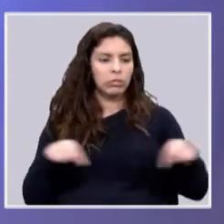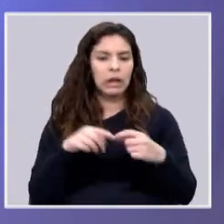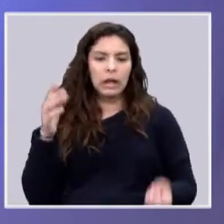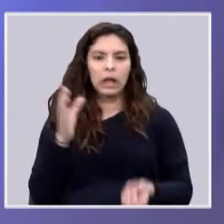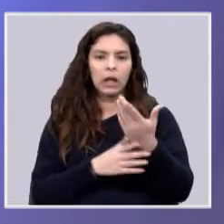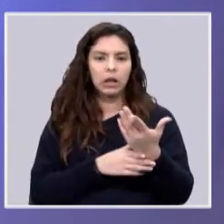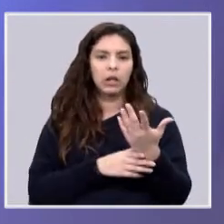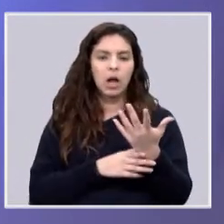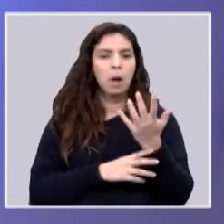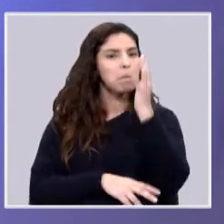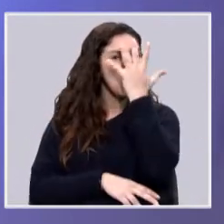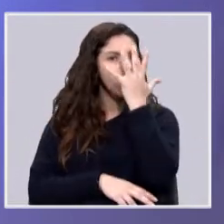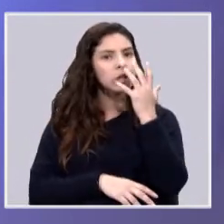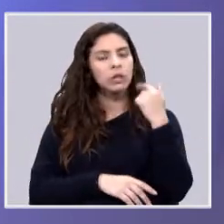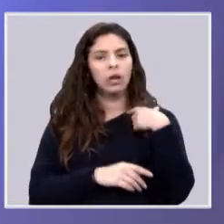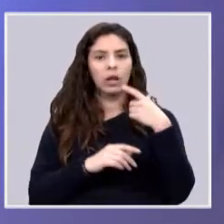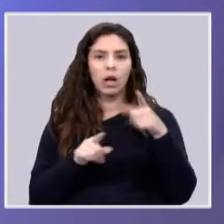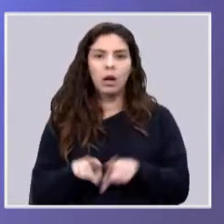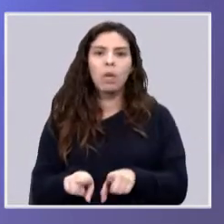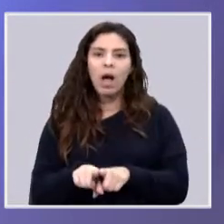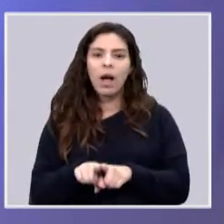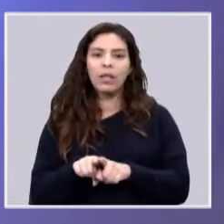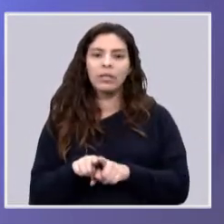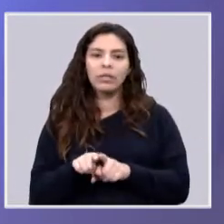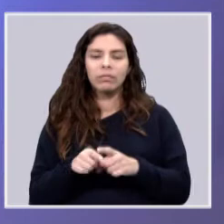na criação de máscaras que nós colocamos todos os dias,